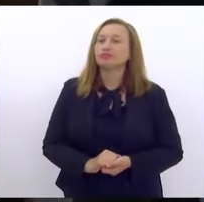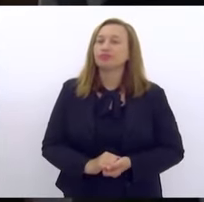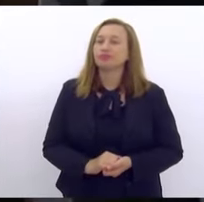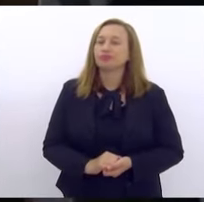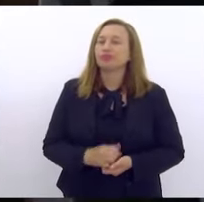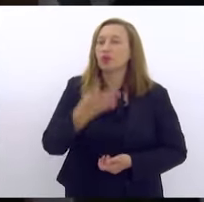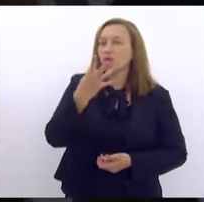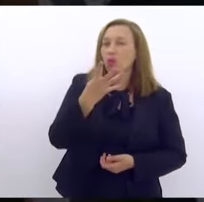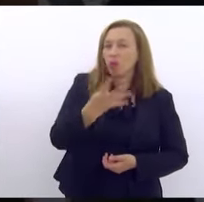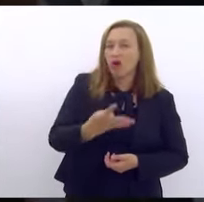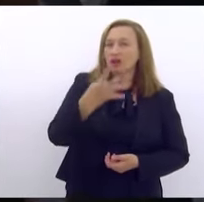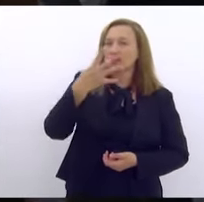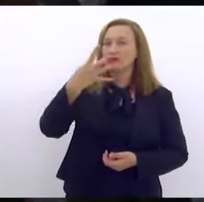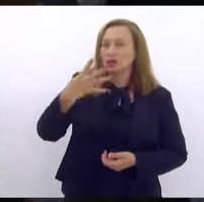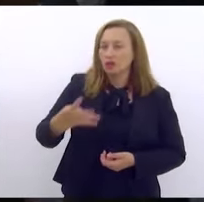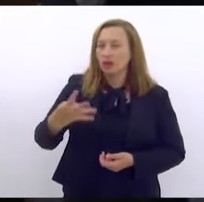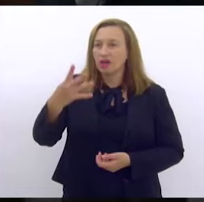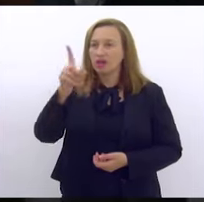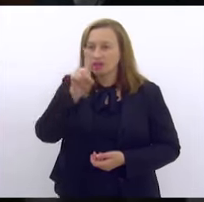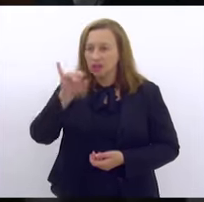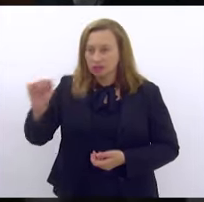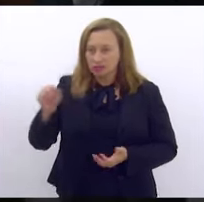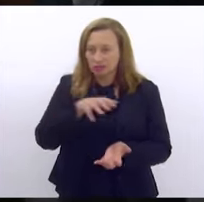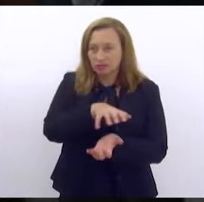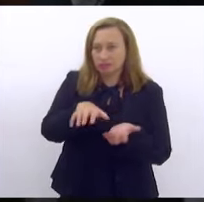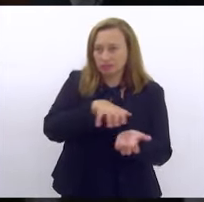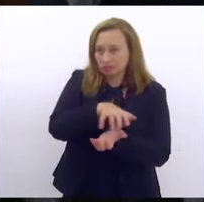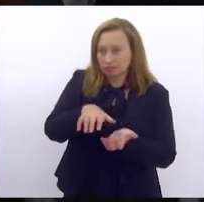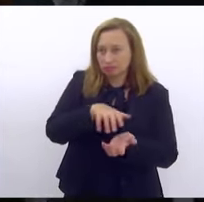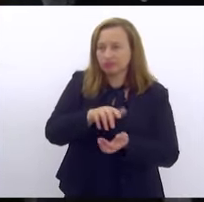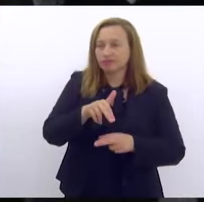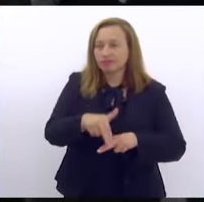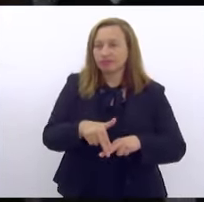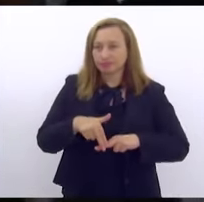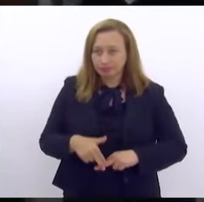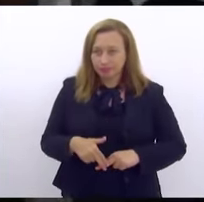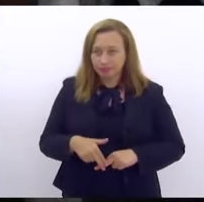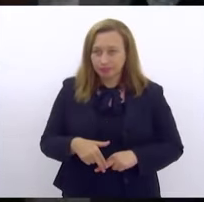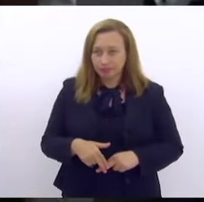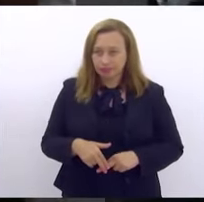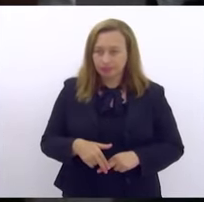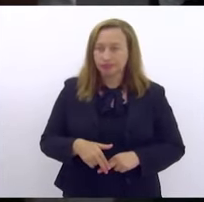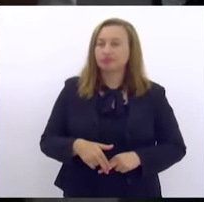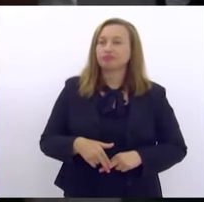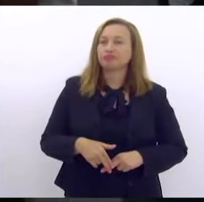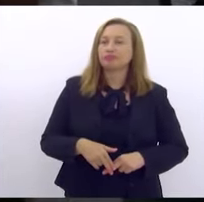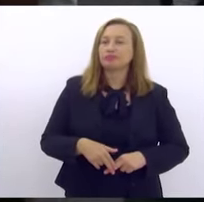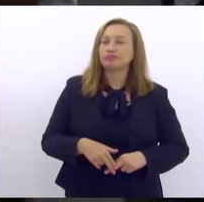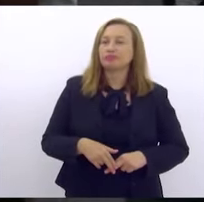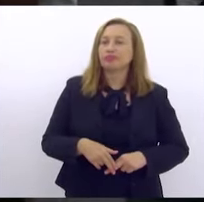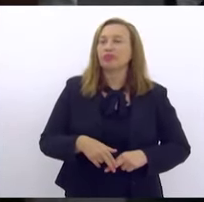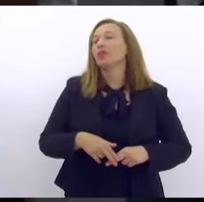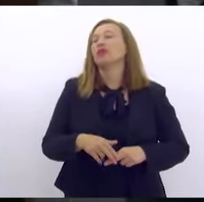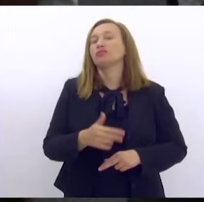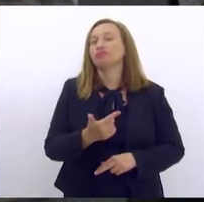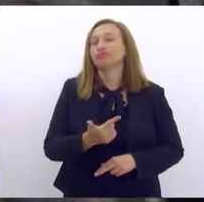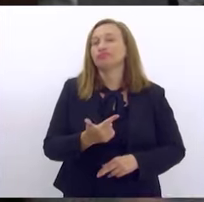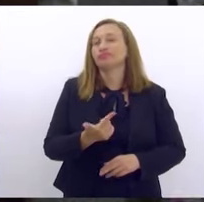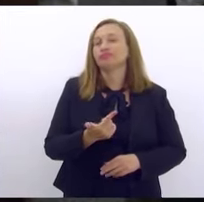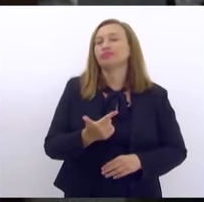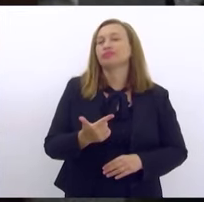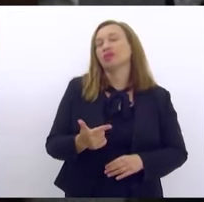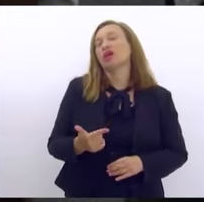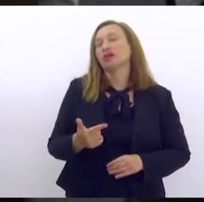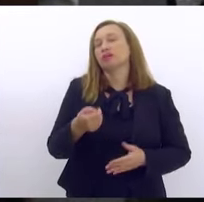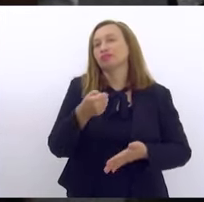ficaram 44 dias em greve pelo cumprimento da lei do piso salarial para o magistério. Então, aliás, vale dizer,